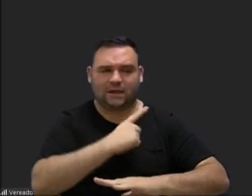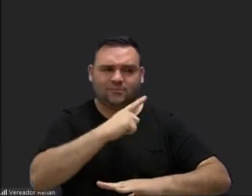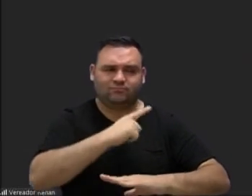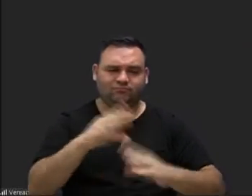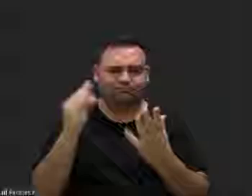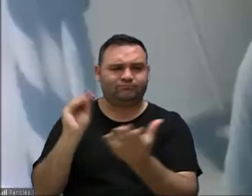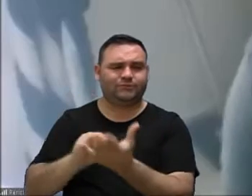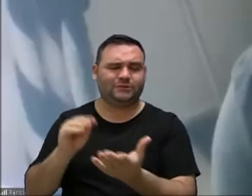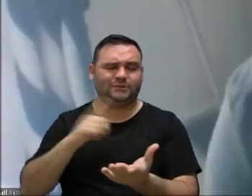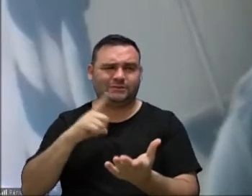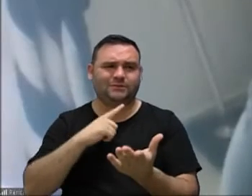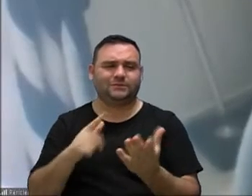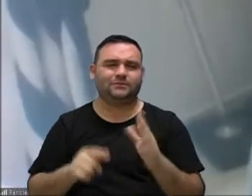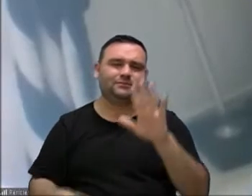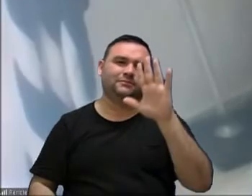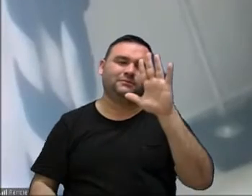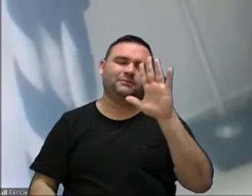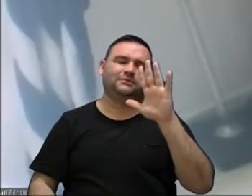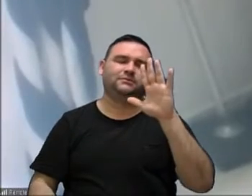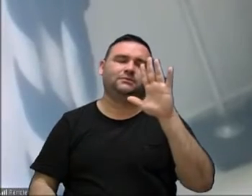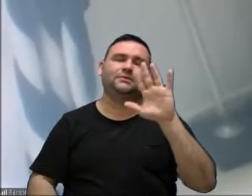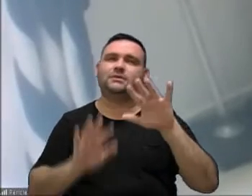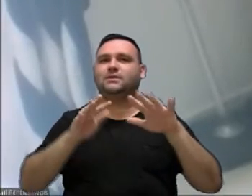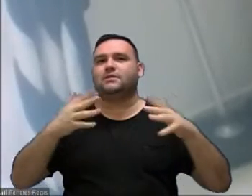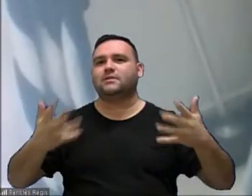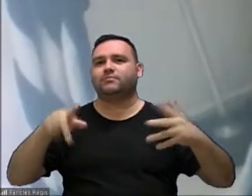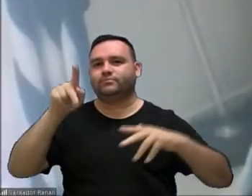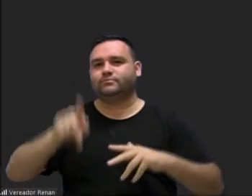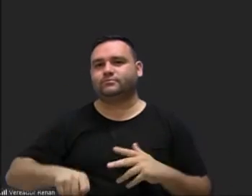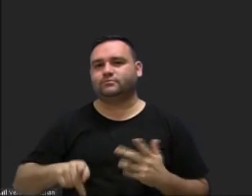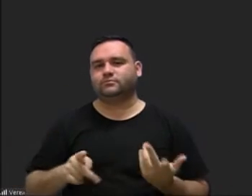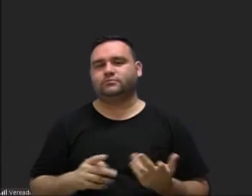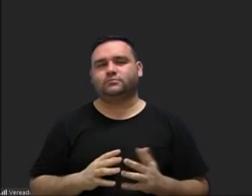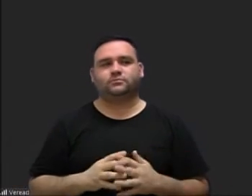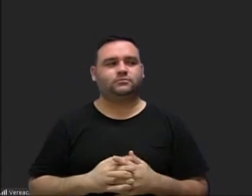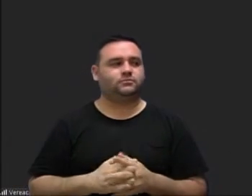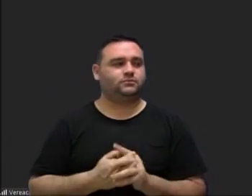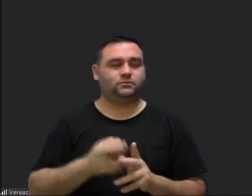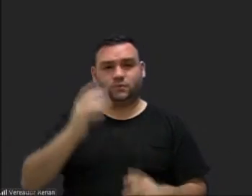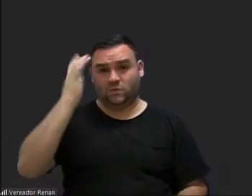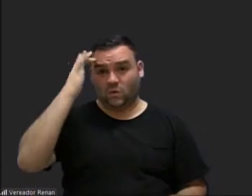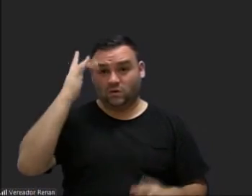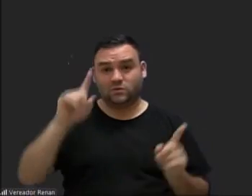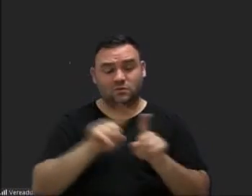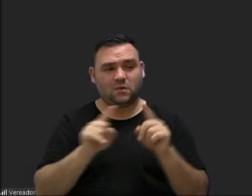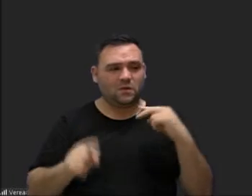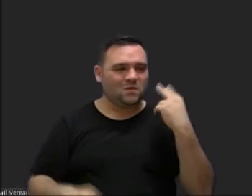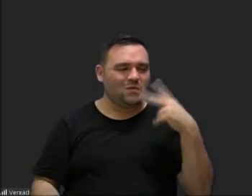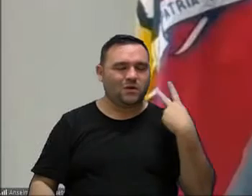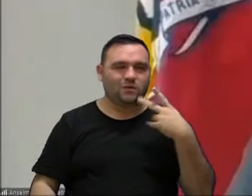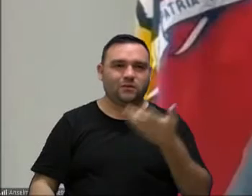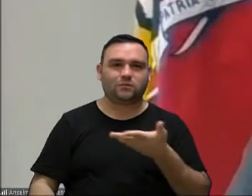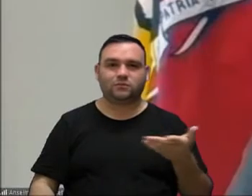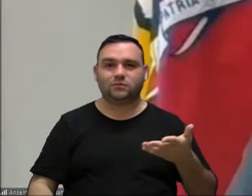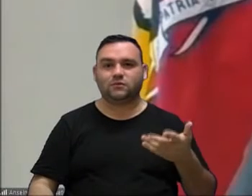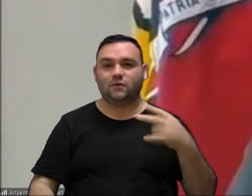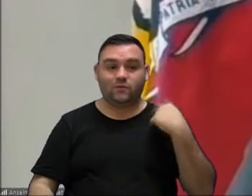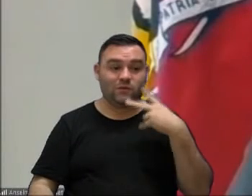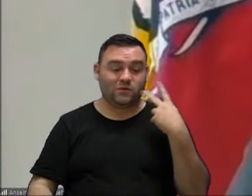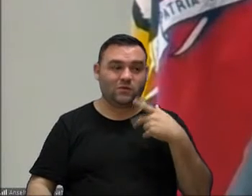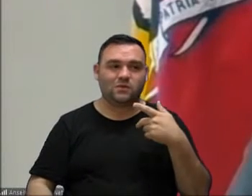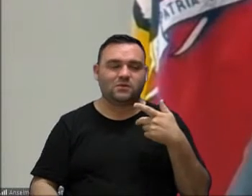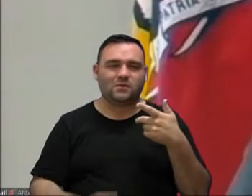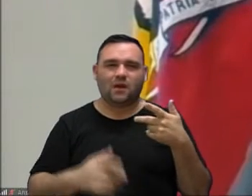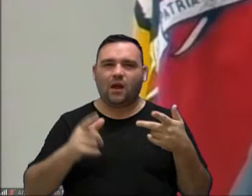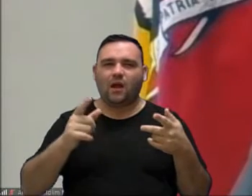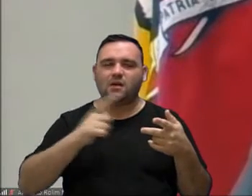Renan se me permite então presidente eu acho que nenhum vereador nenhum vereador tem